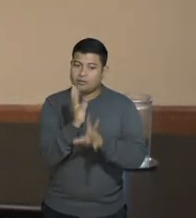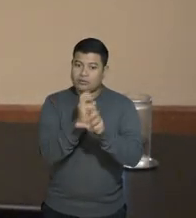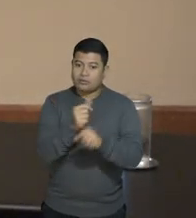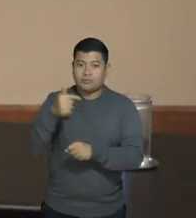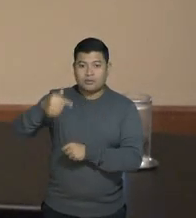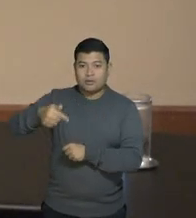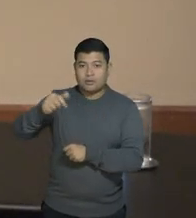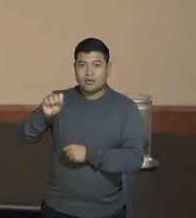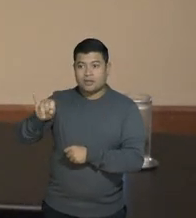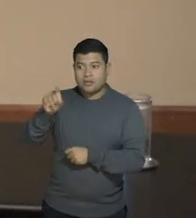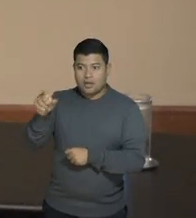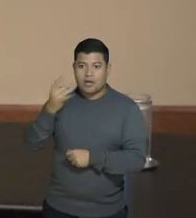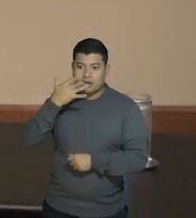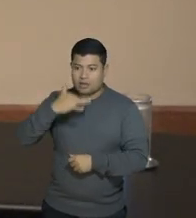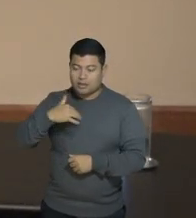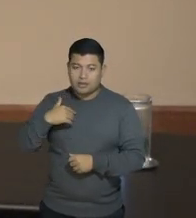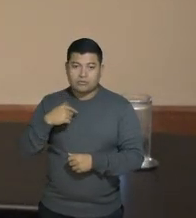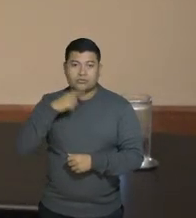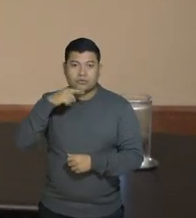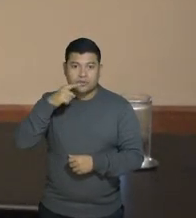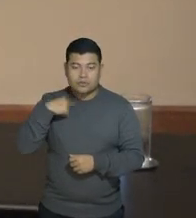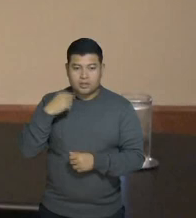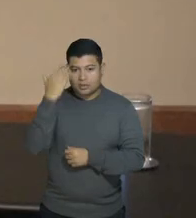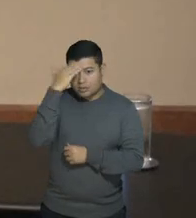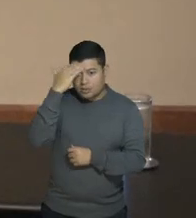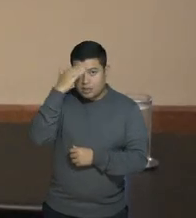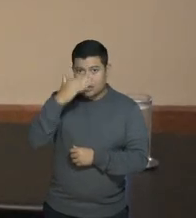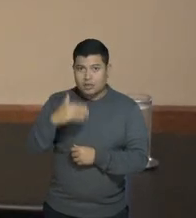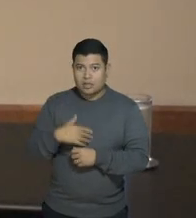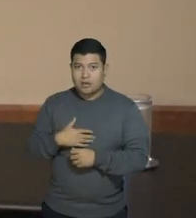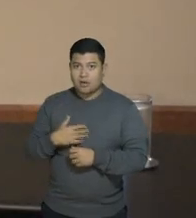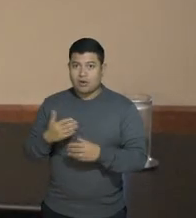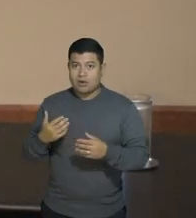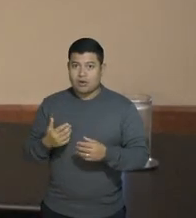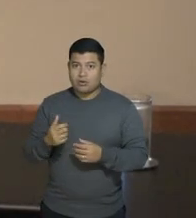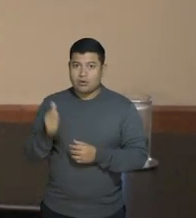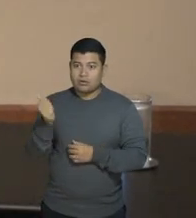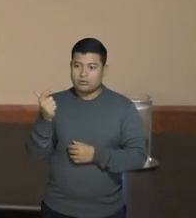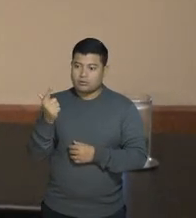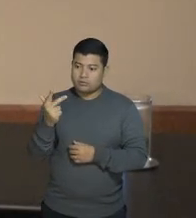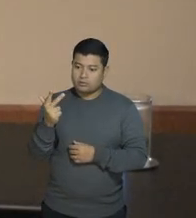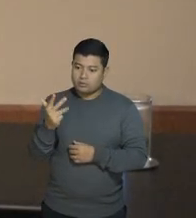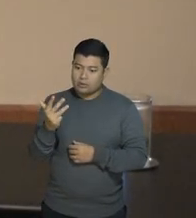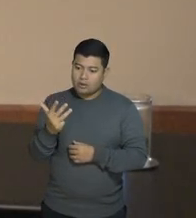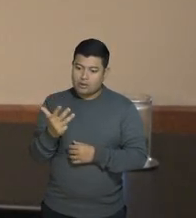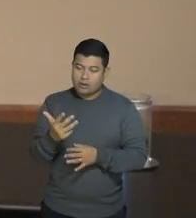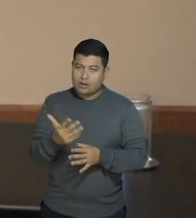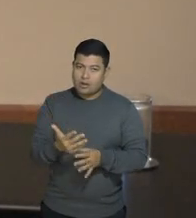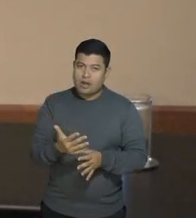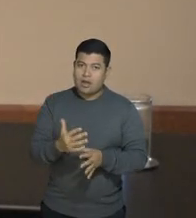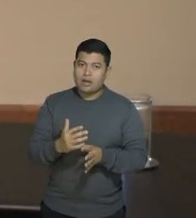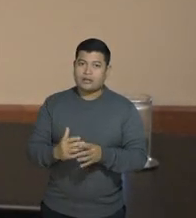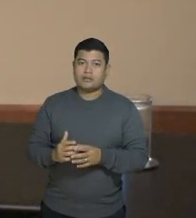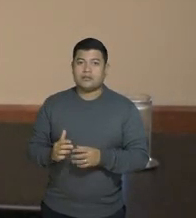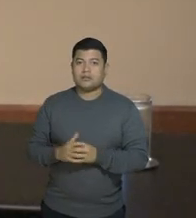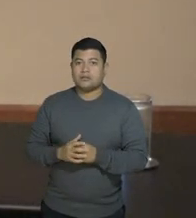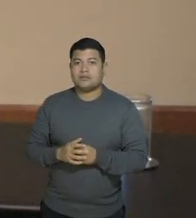boa segmentação frasal, ela vai fazer assim, ó. Hoje eu estou numa...